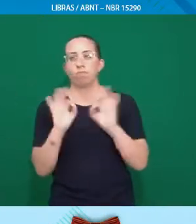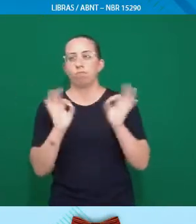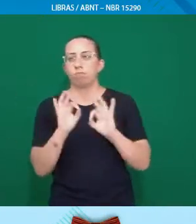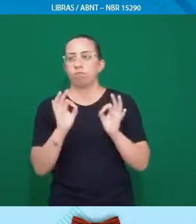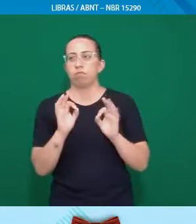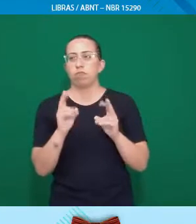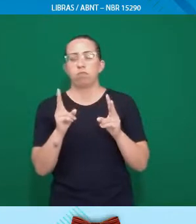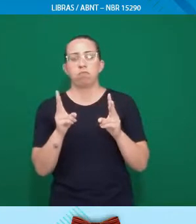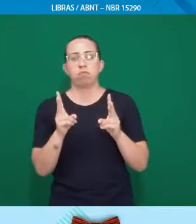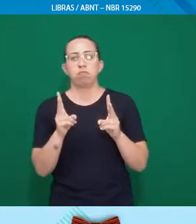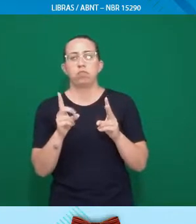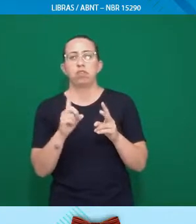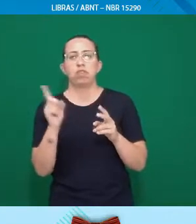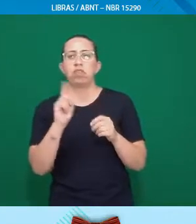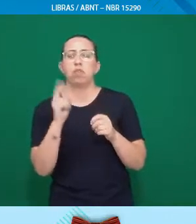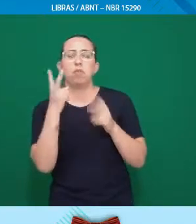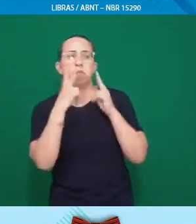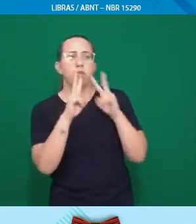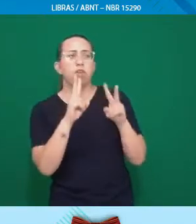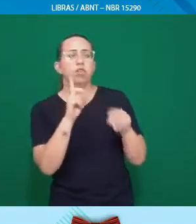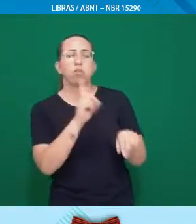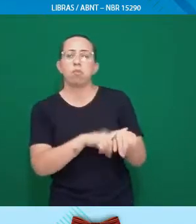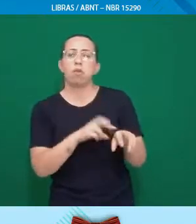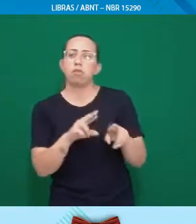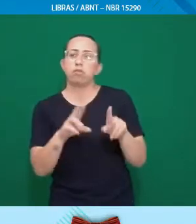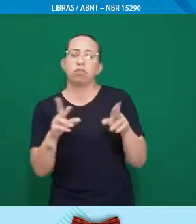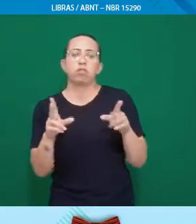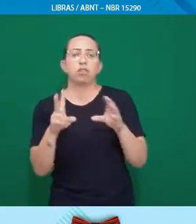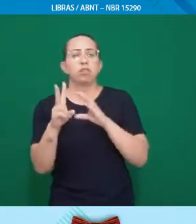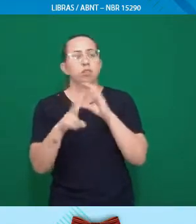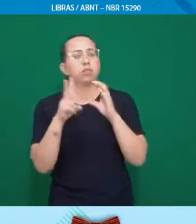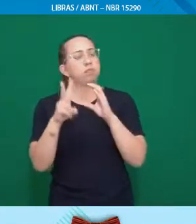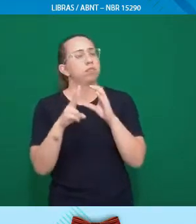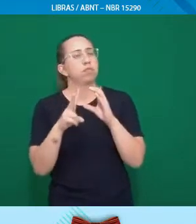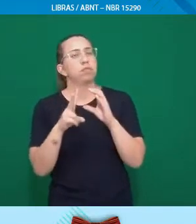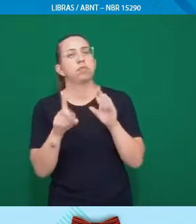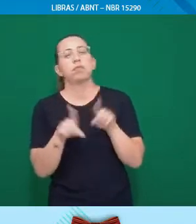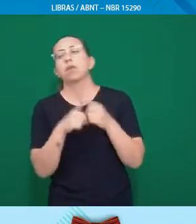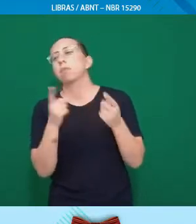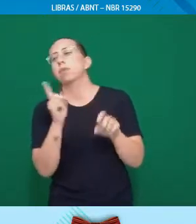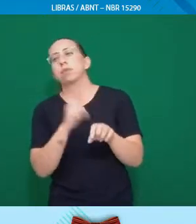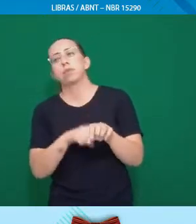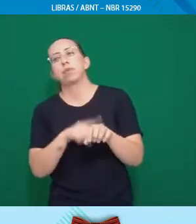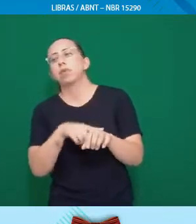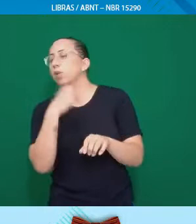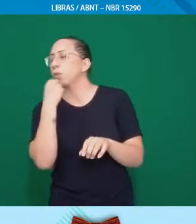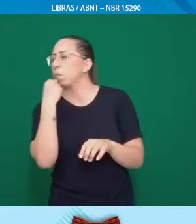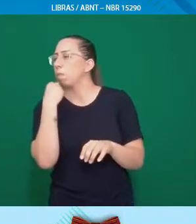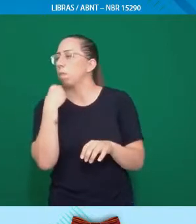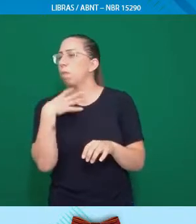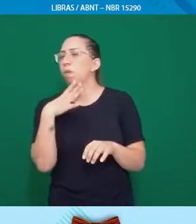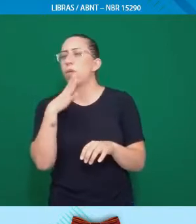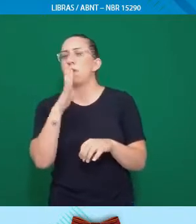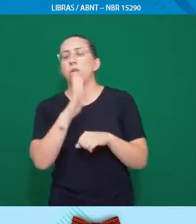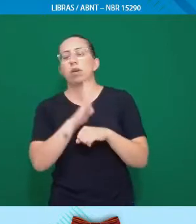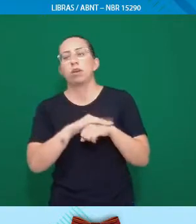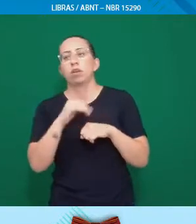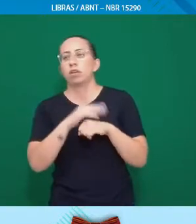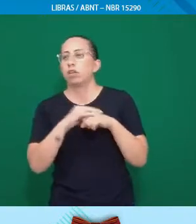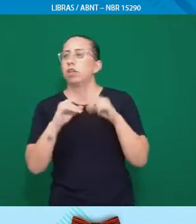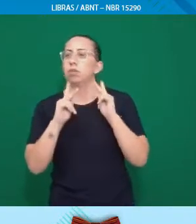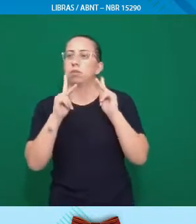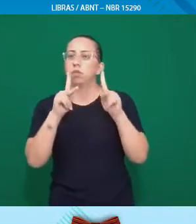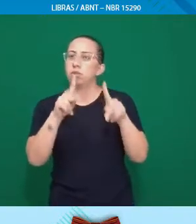momento diferente na Câmara de Vereadores Mas eu vejo momento muito gostoso e muito prazeroso na realidade pelas